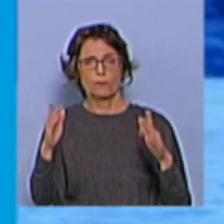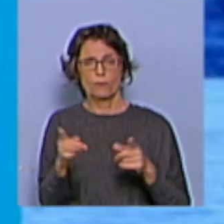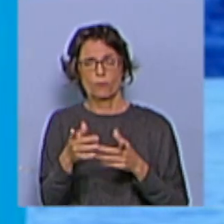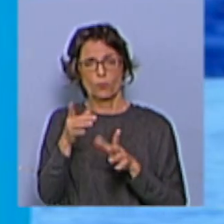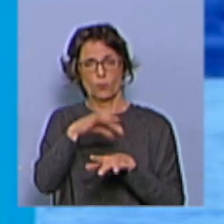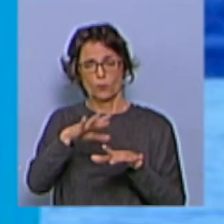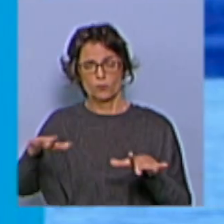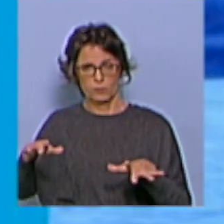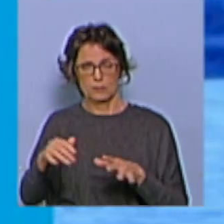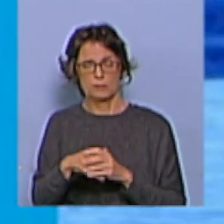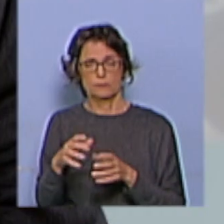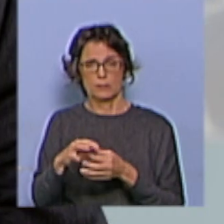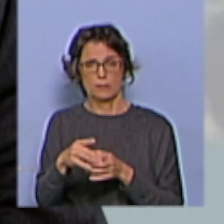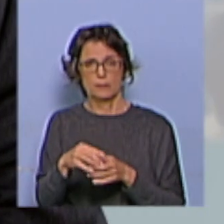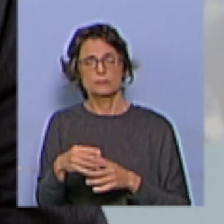Eclésia.